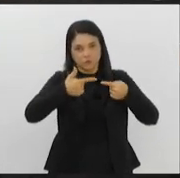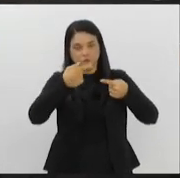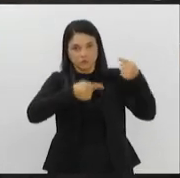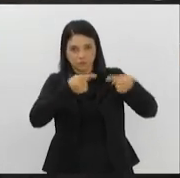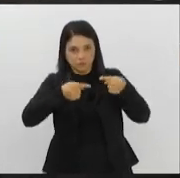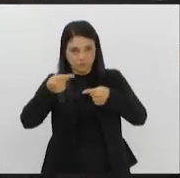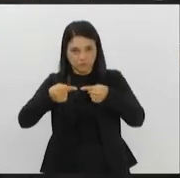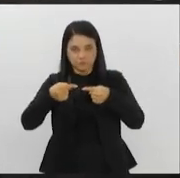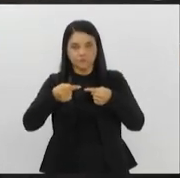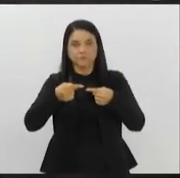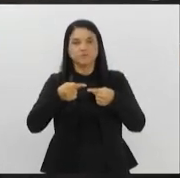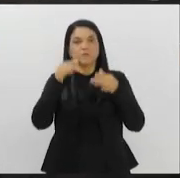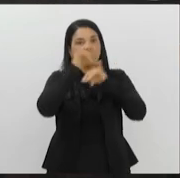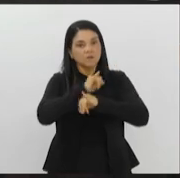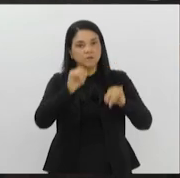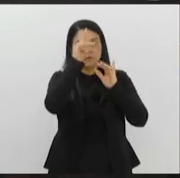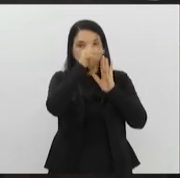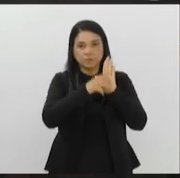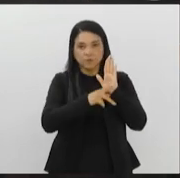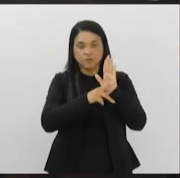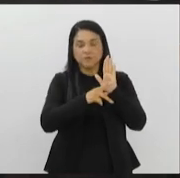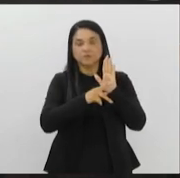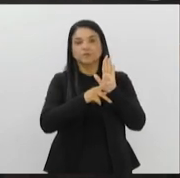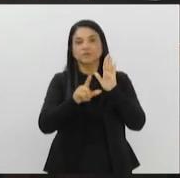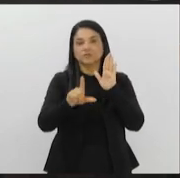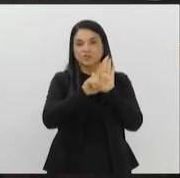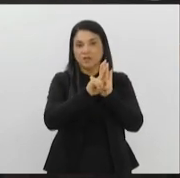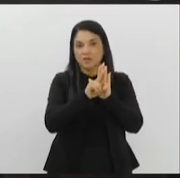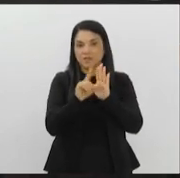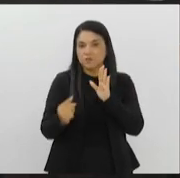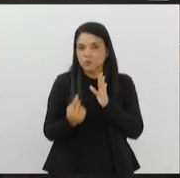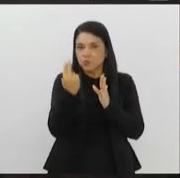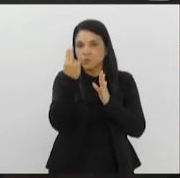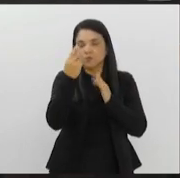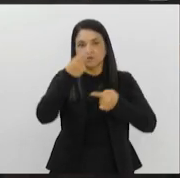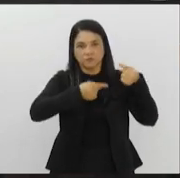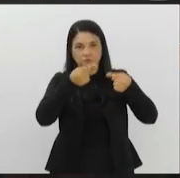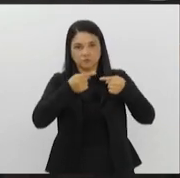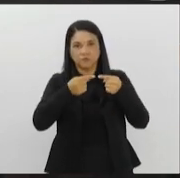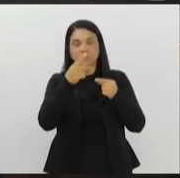discussão. Anuncio, em discussão única, projeto de resolução